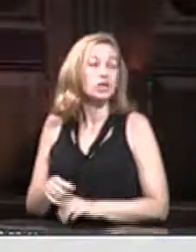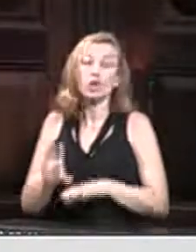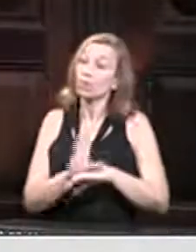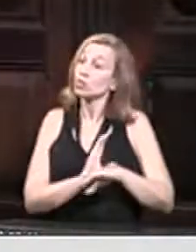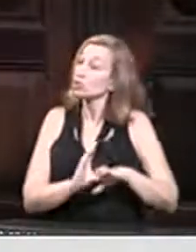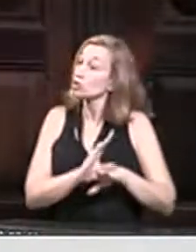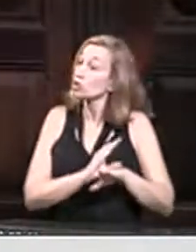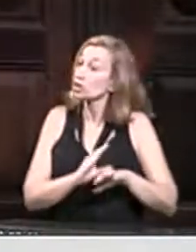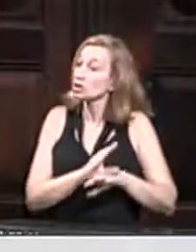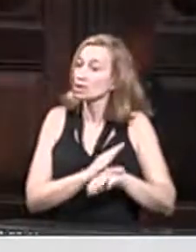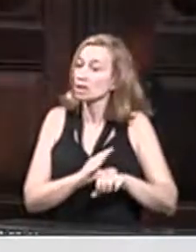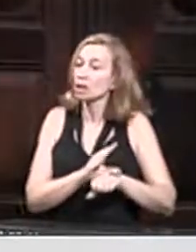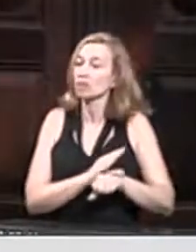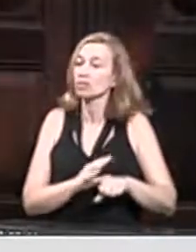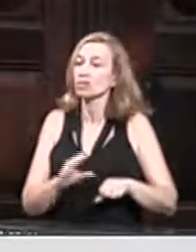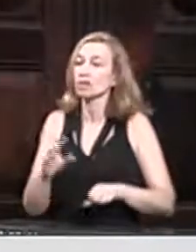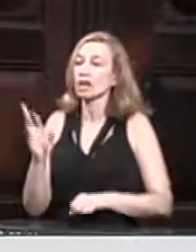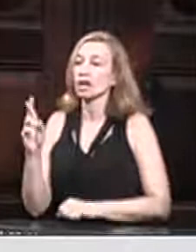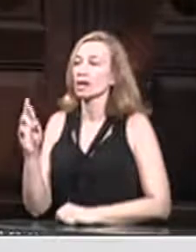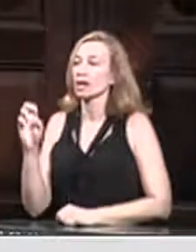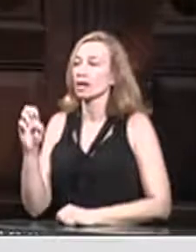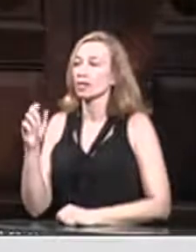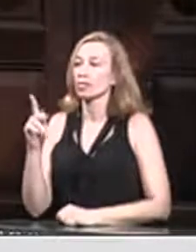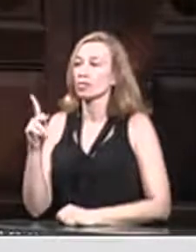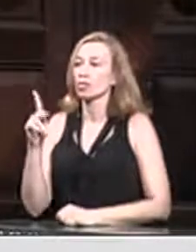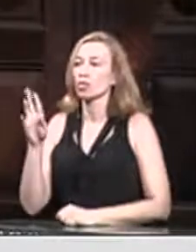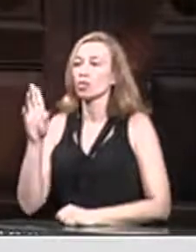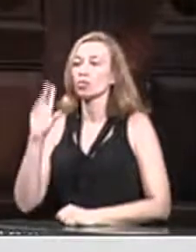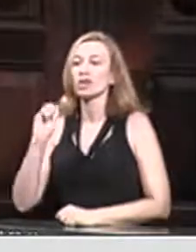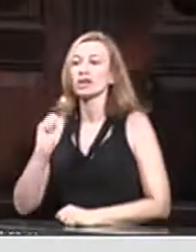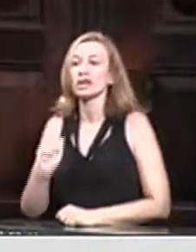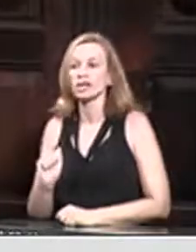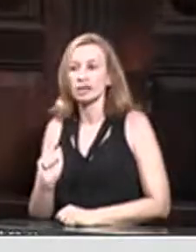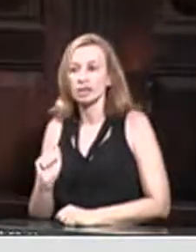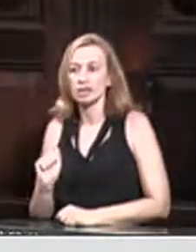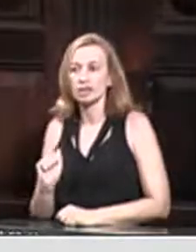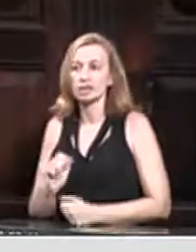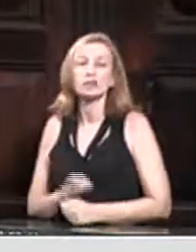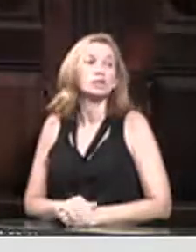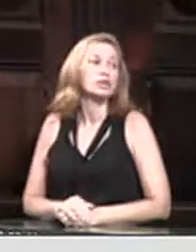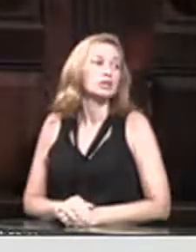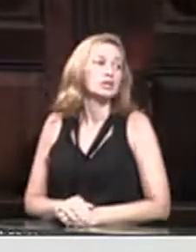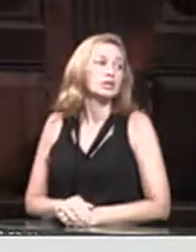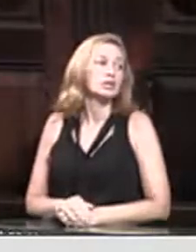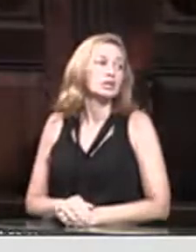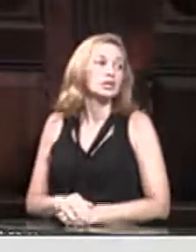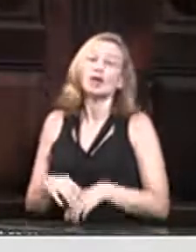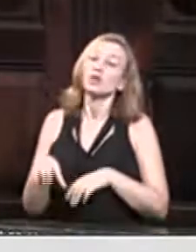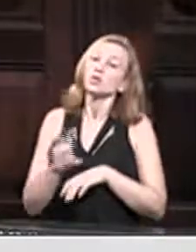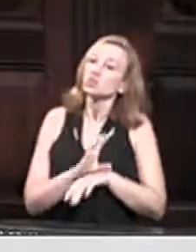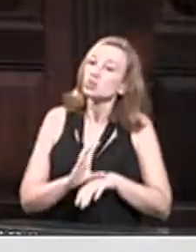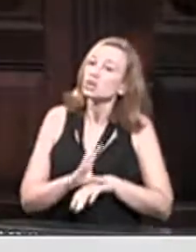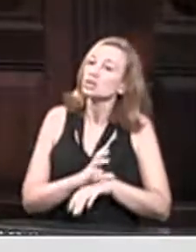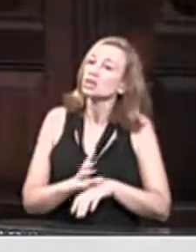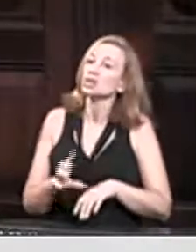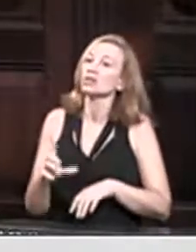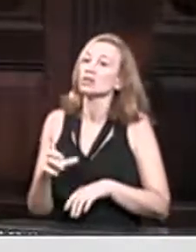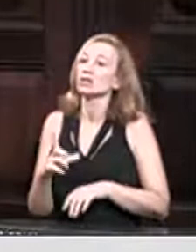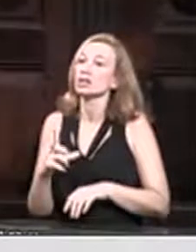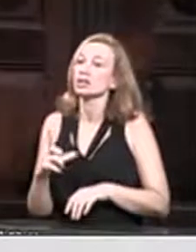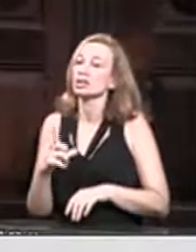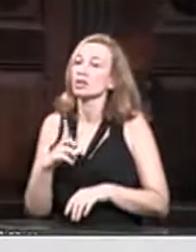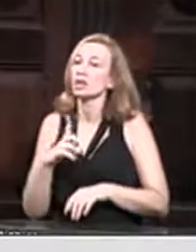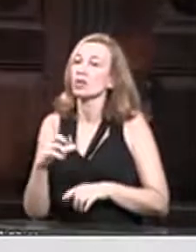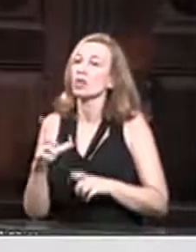da Constituição da República, que a Constituição tem remédio para todos